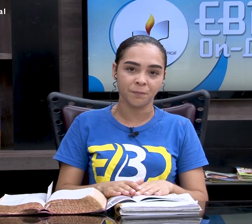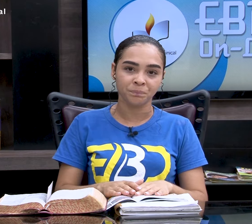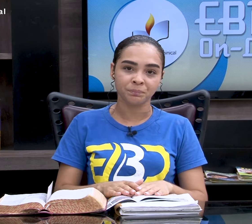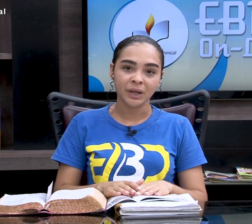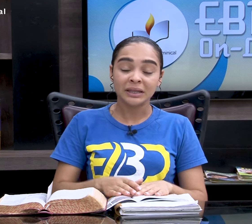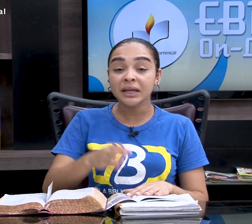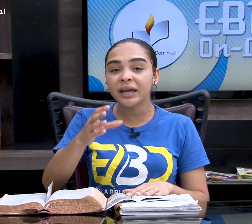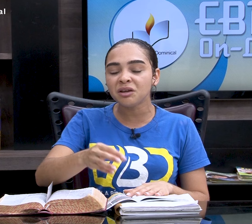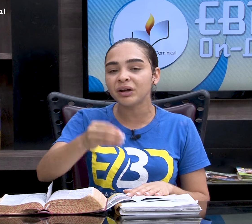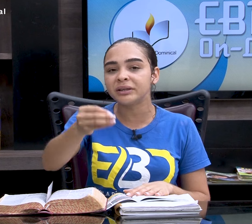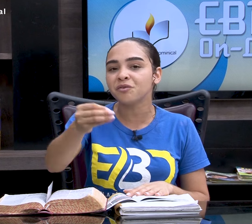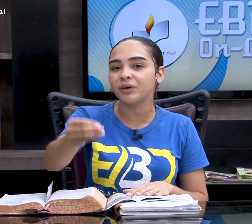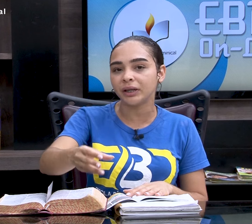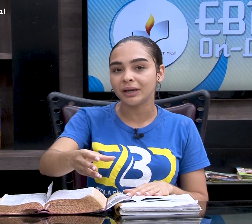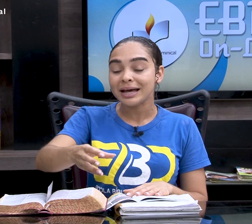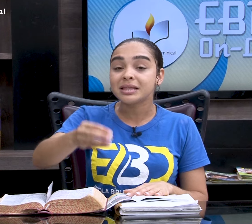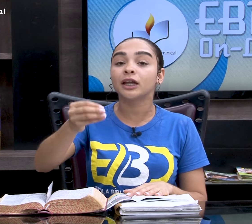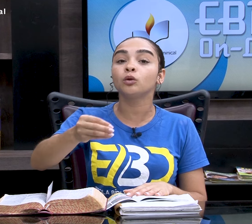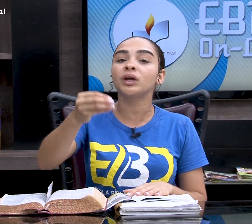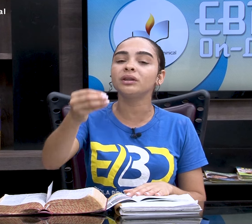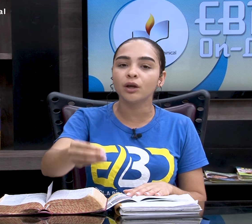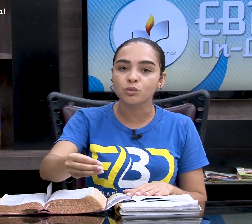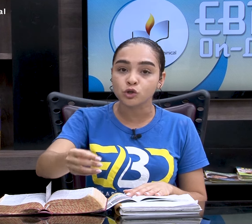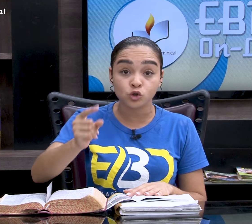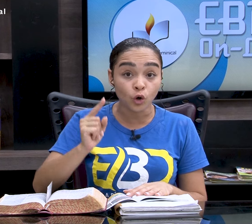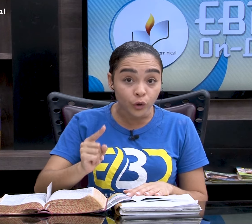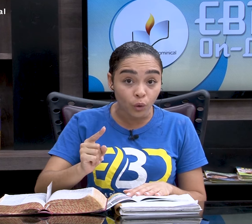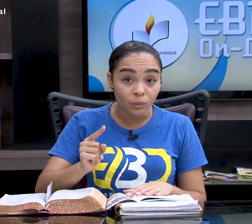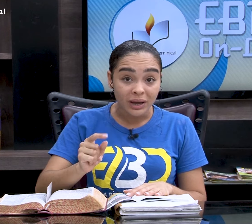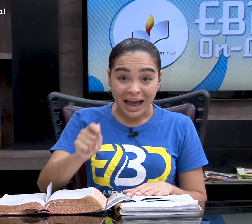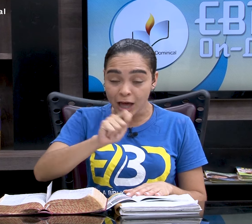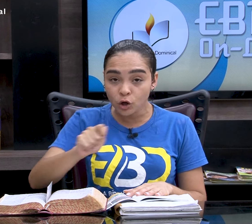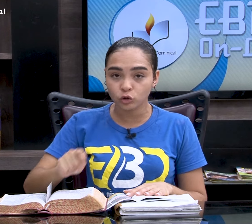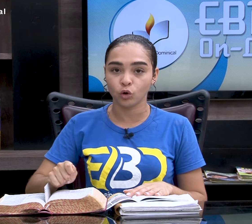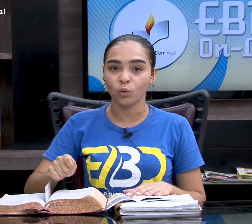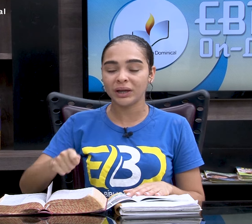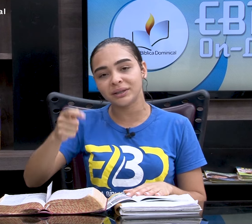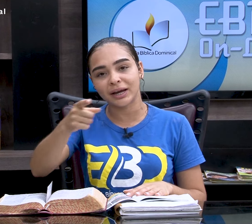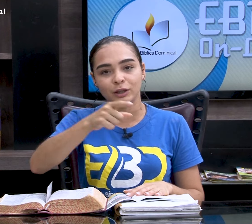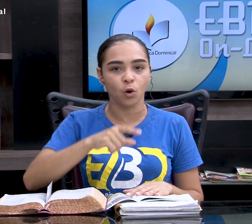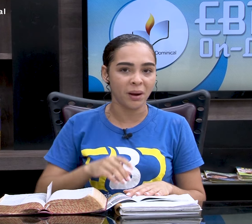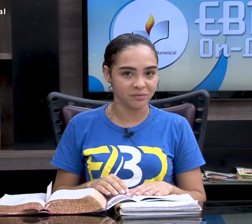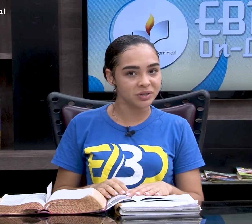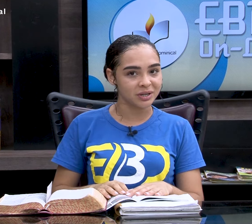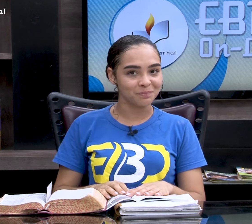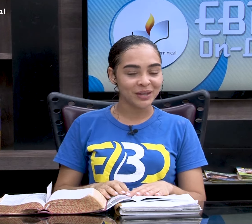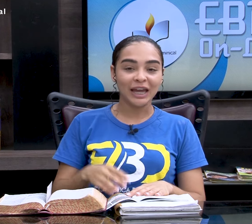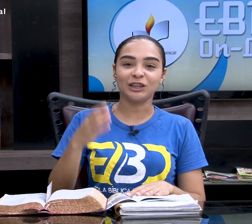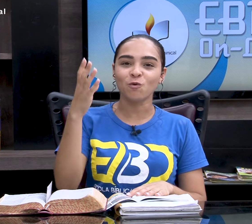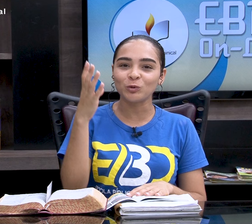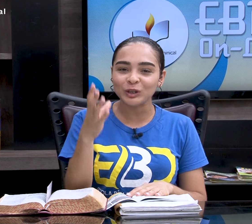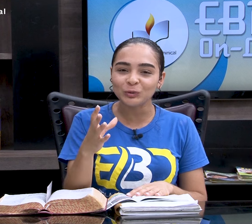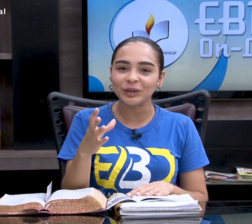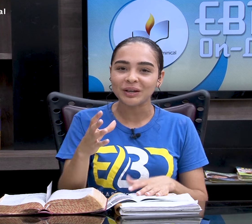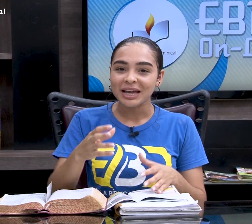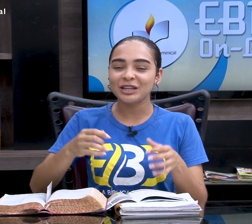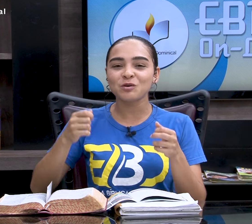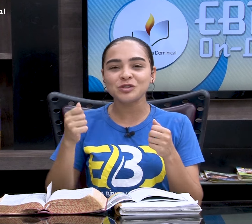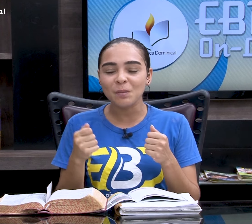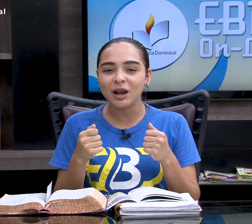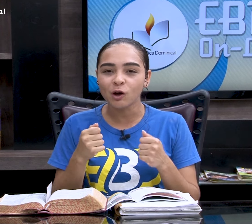trajetória ninguém vai interferir naquilo que Deus Sonhou anotou e decretou para você então continue